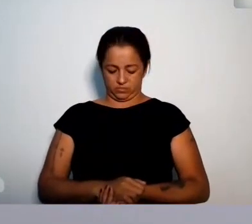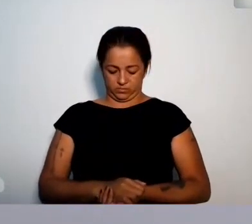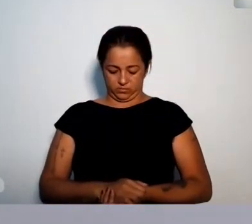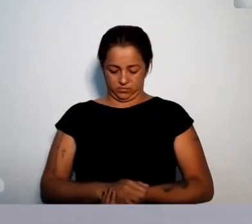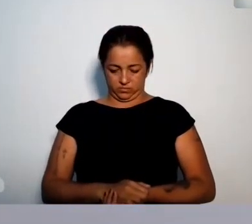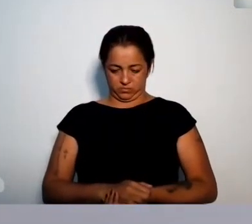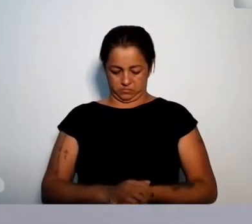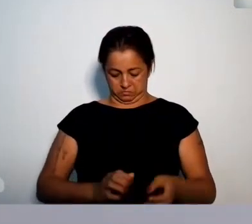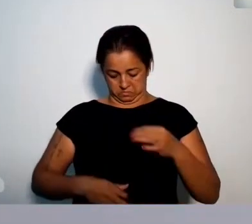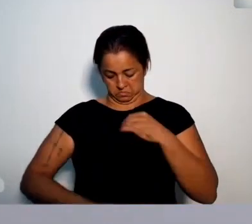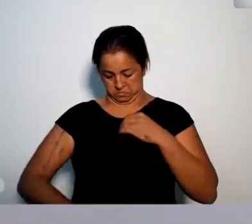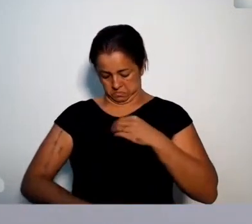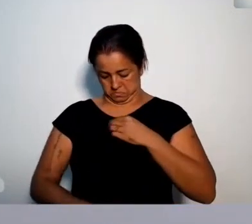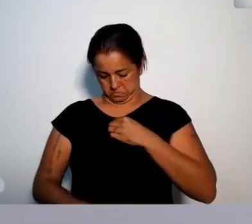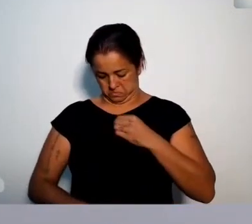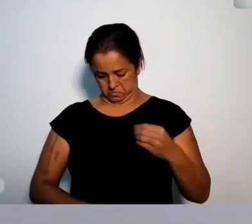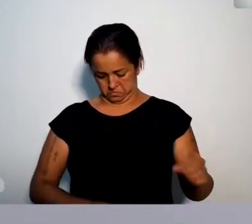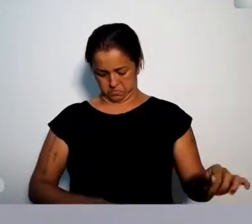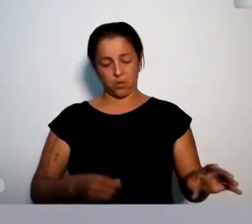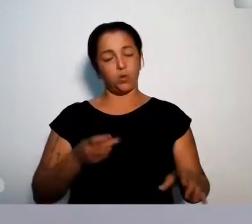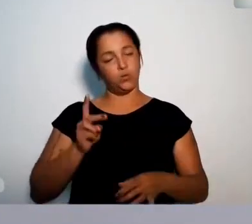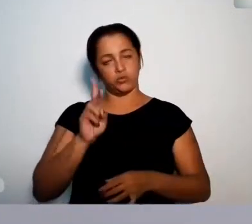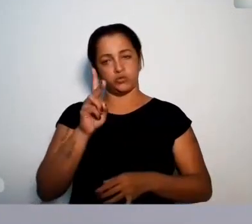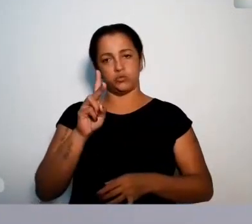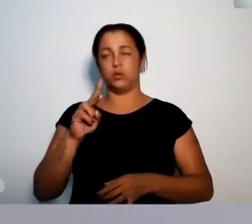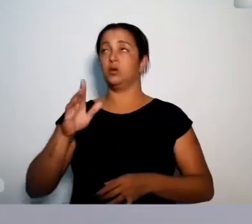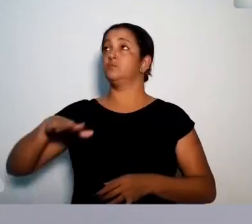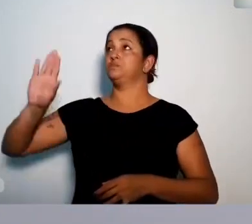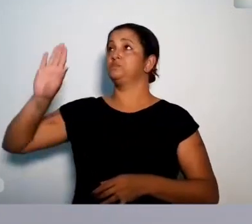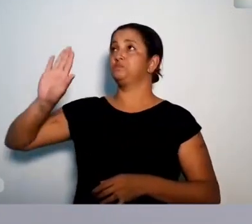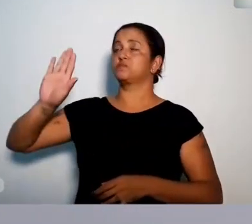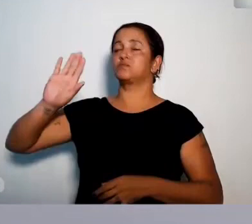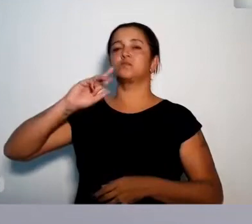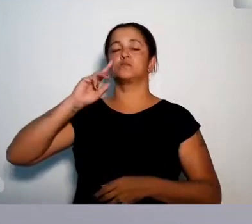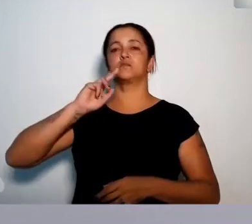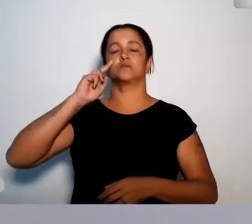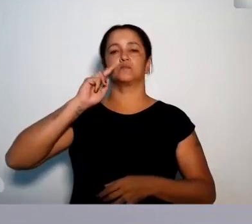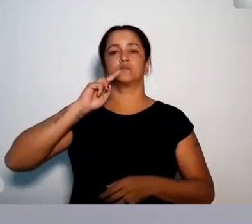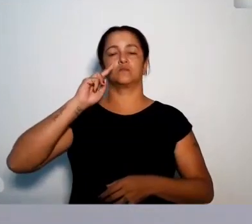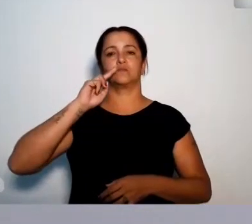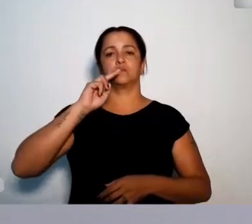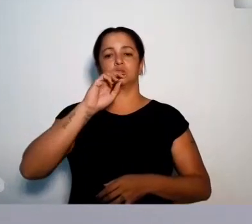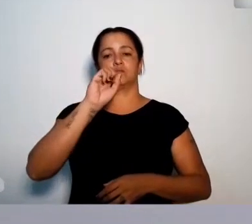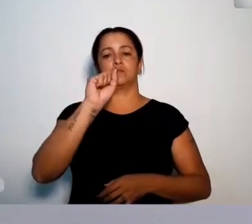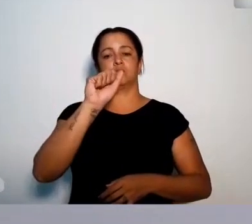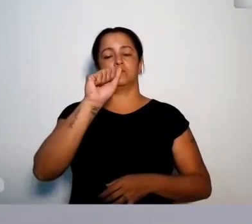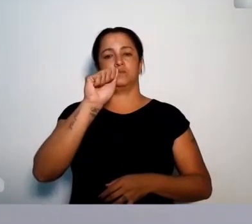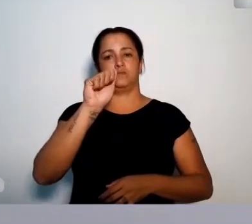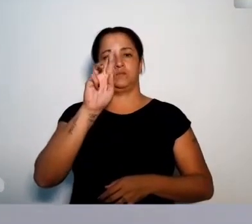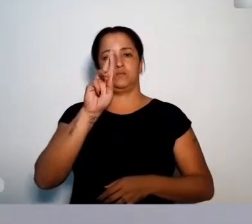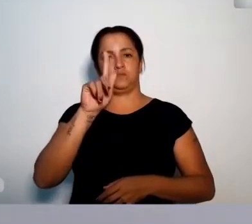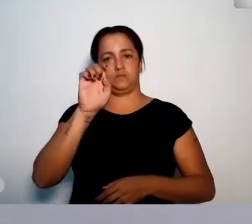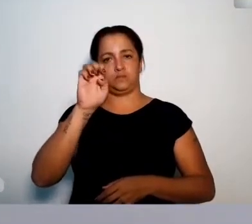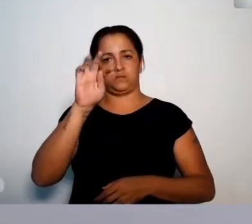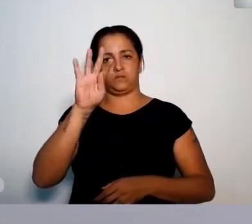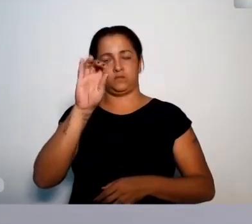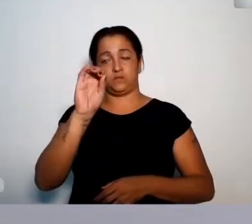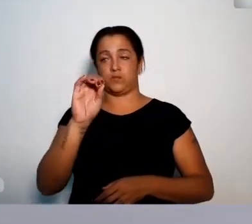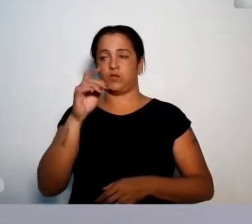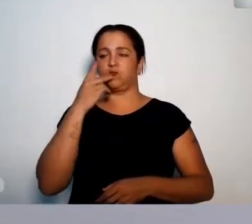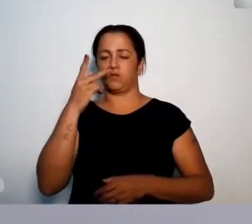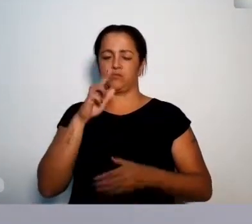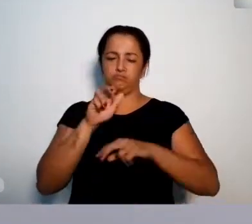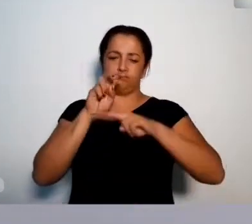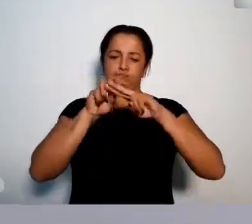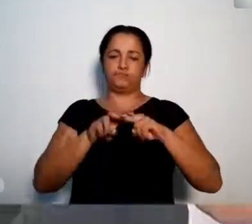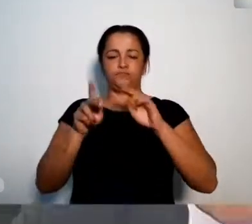Continua a discussão a matéria. Peço a palavra, senhor presidente. Gostaria a palavra, de vereador Sargento Laudo. Solicitar para falar daqui da bancada. Está